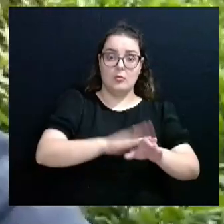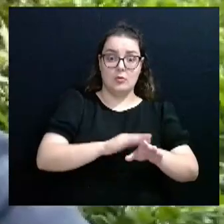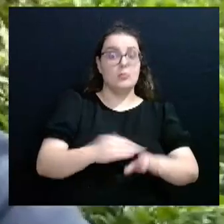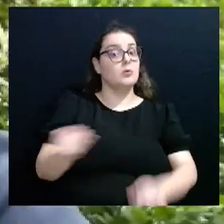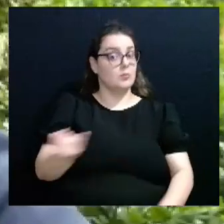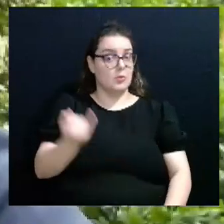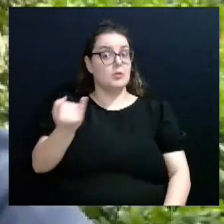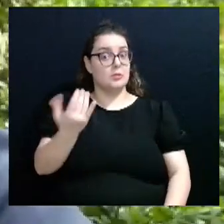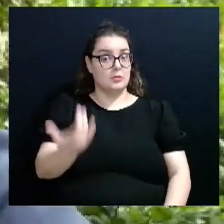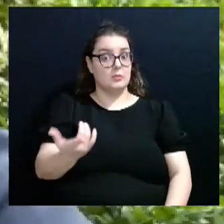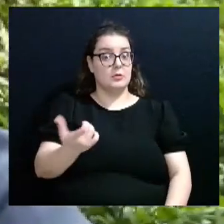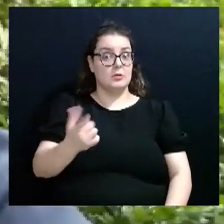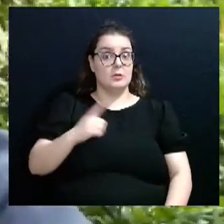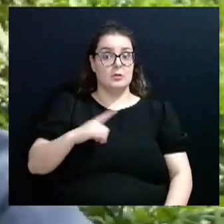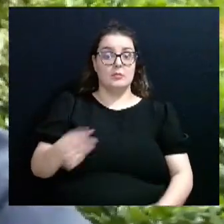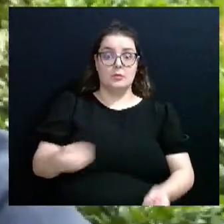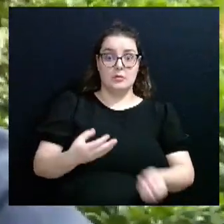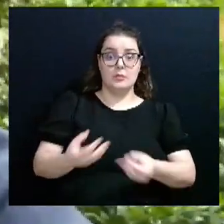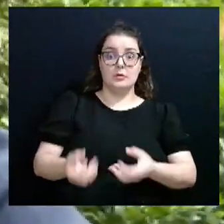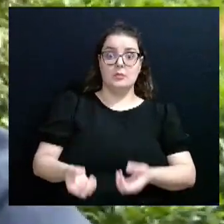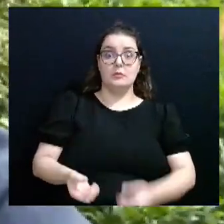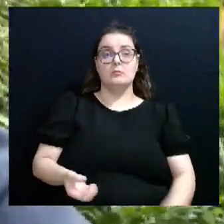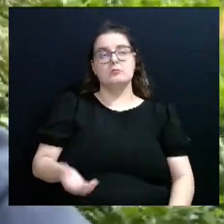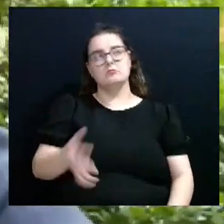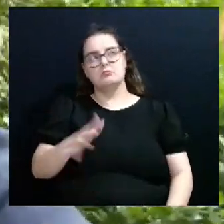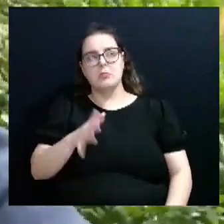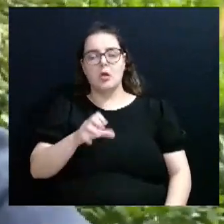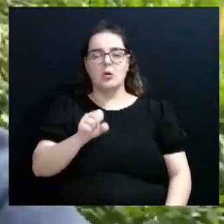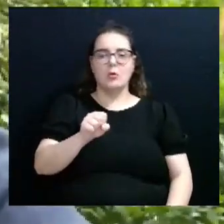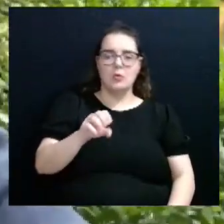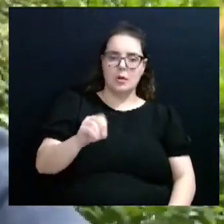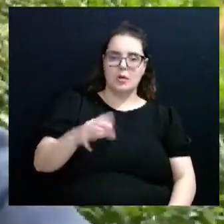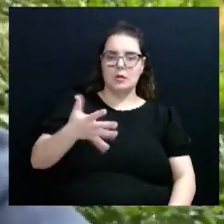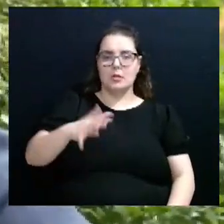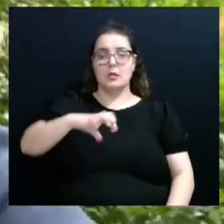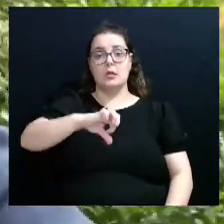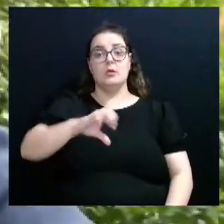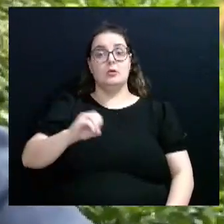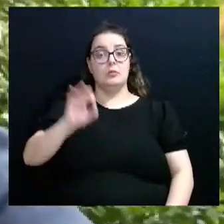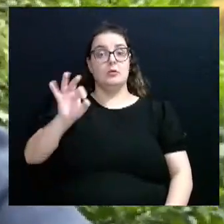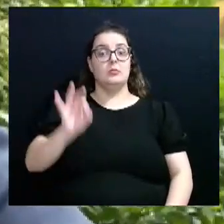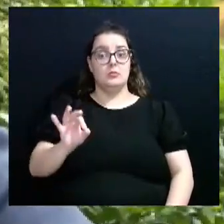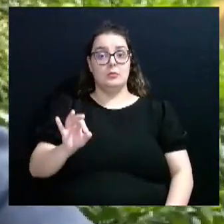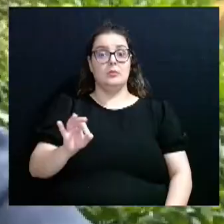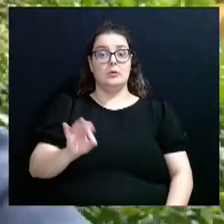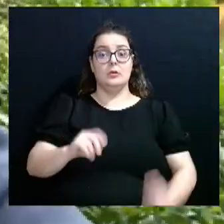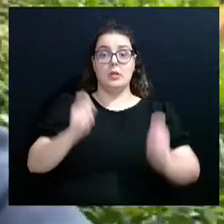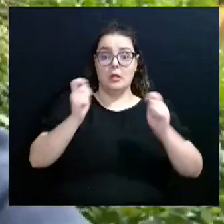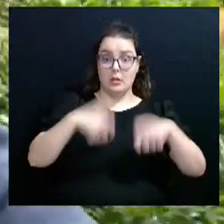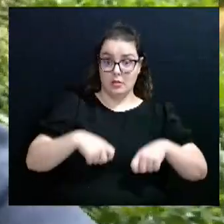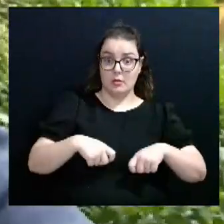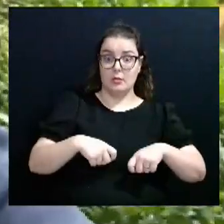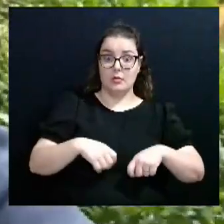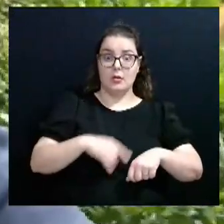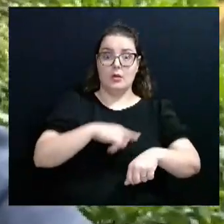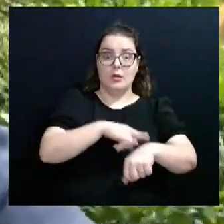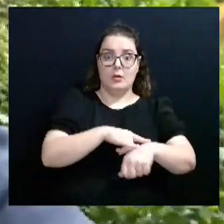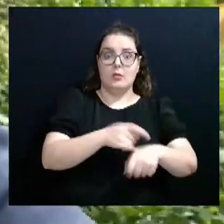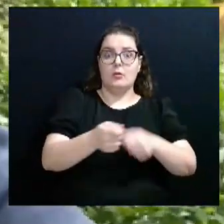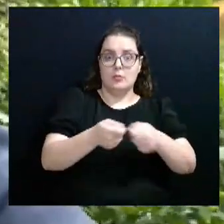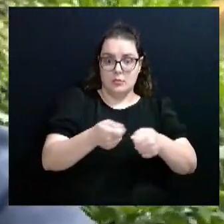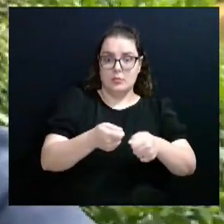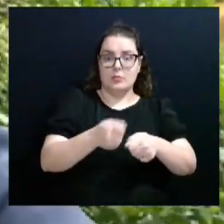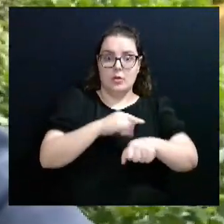mais atuais 80% a 90% de preservação da capacidade de segurar a urina, que é a continência